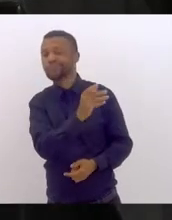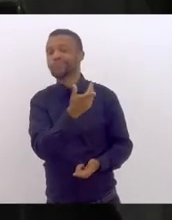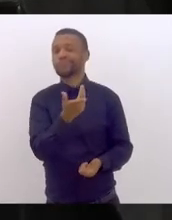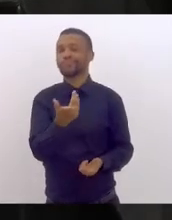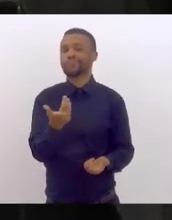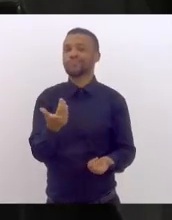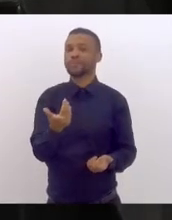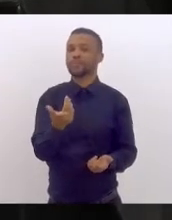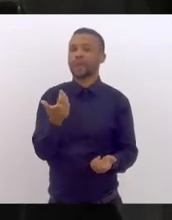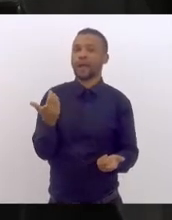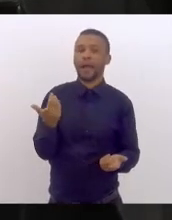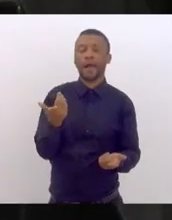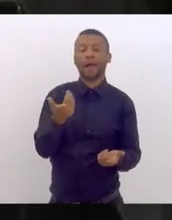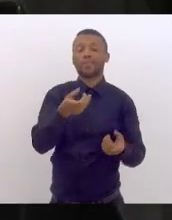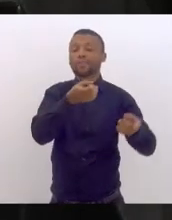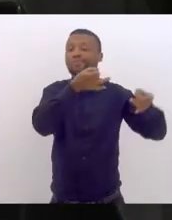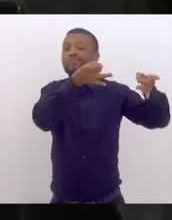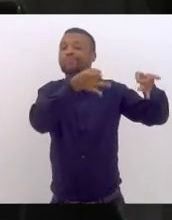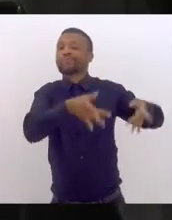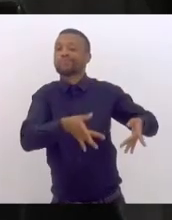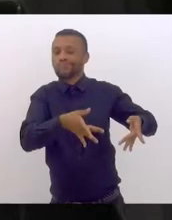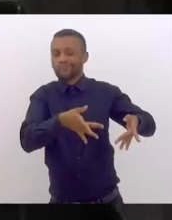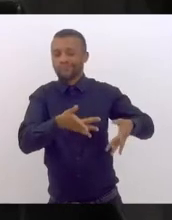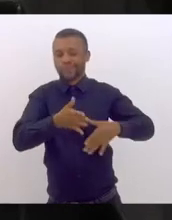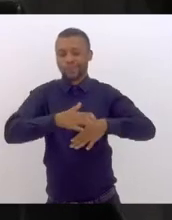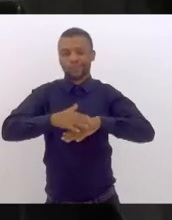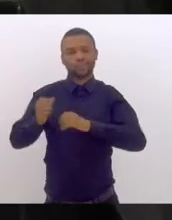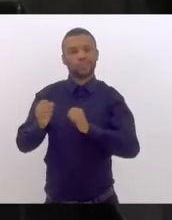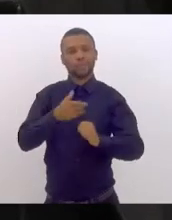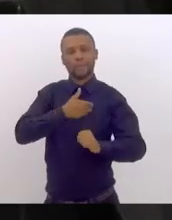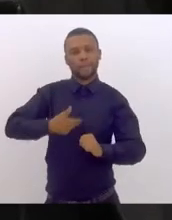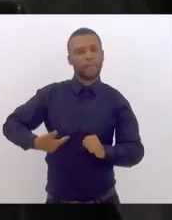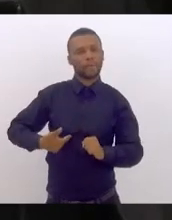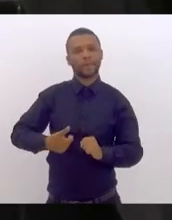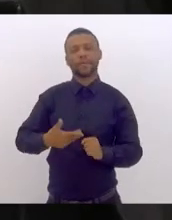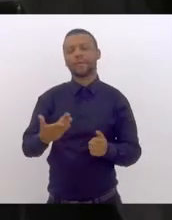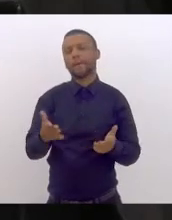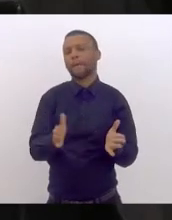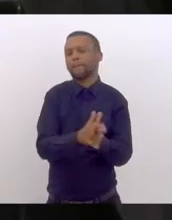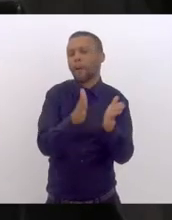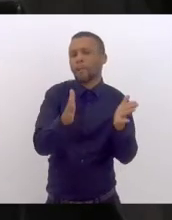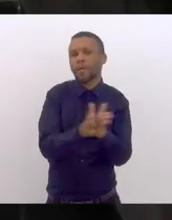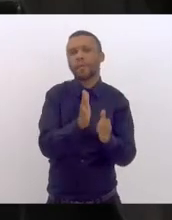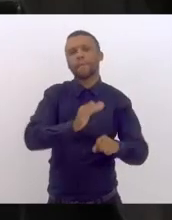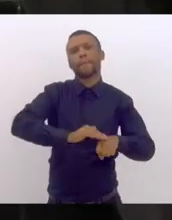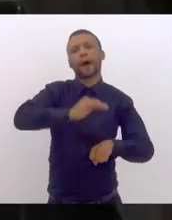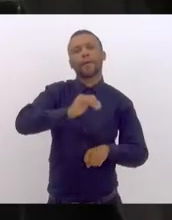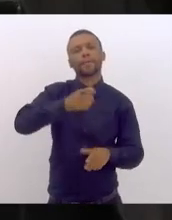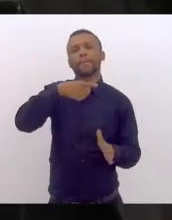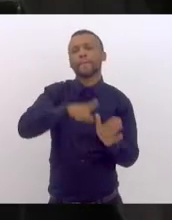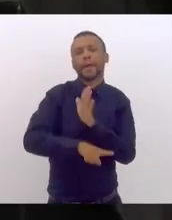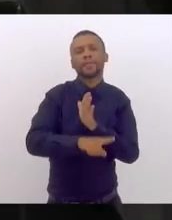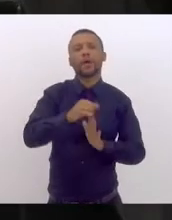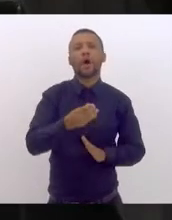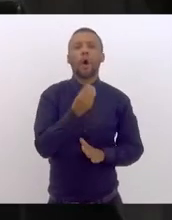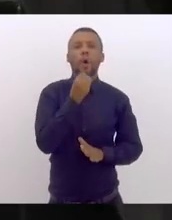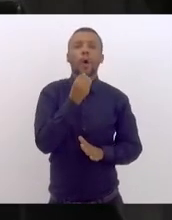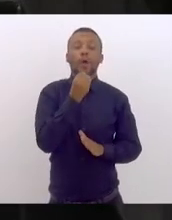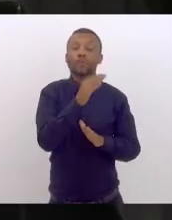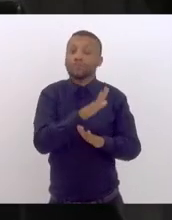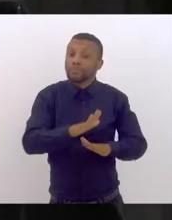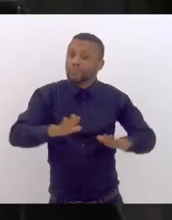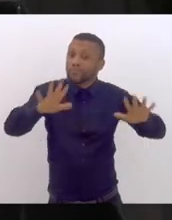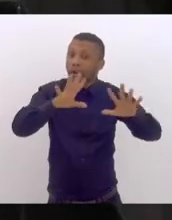por vezes uma situação de abandono por parte do poder e mais pobreza menos oportunidades em geral mais